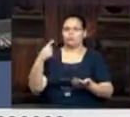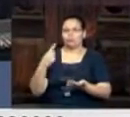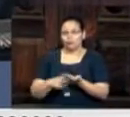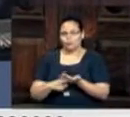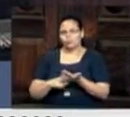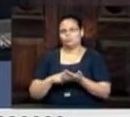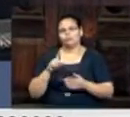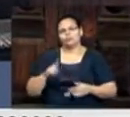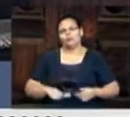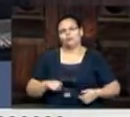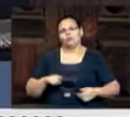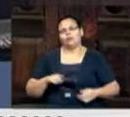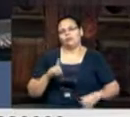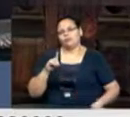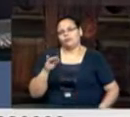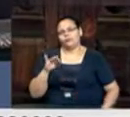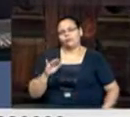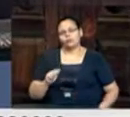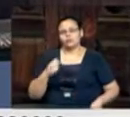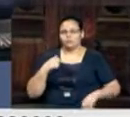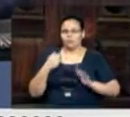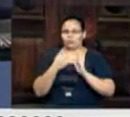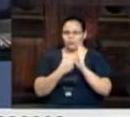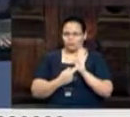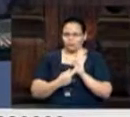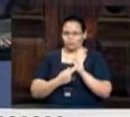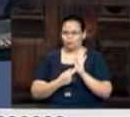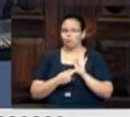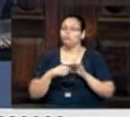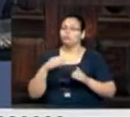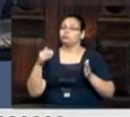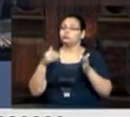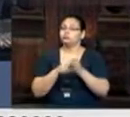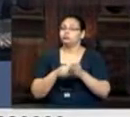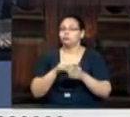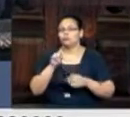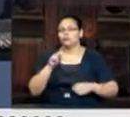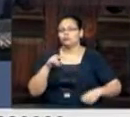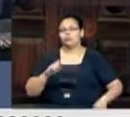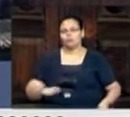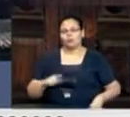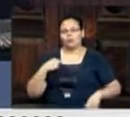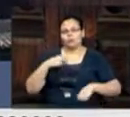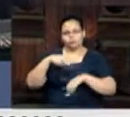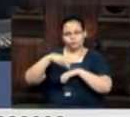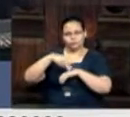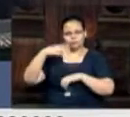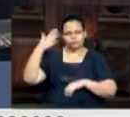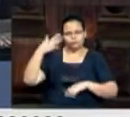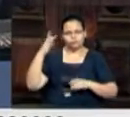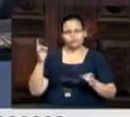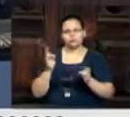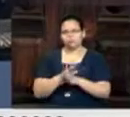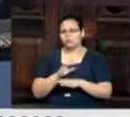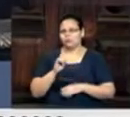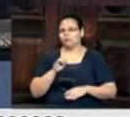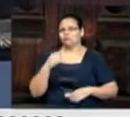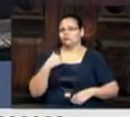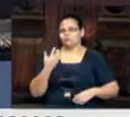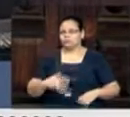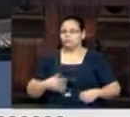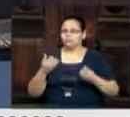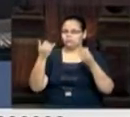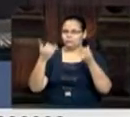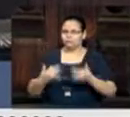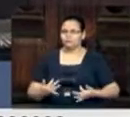à Defensoria e estou aqui fazendo esse relatório. E por último, doutor Sadinoel, antes de deixar a tribuna, já me excedi, também não quero deixar de me